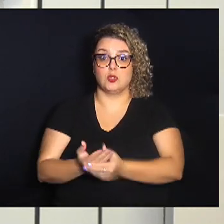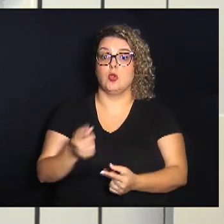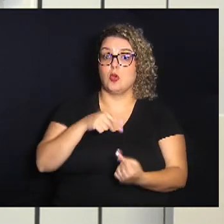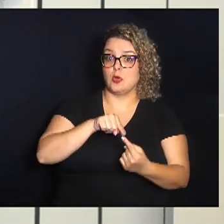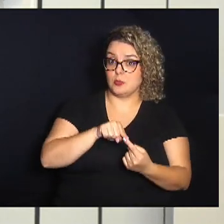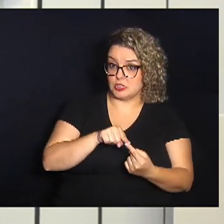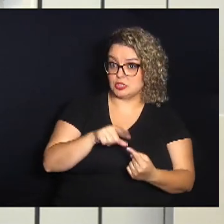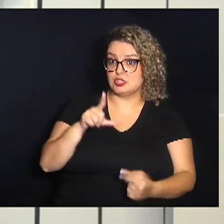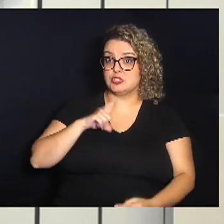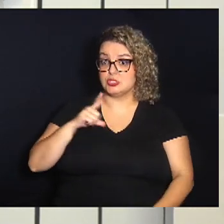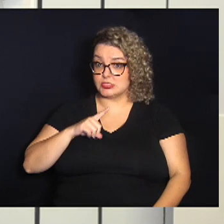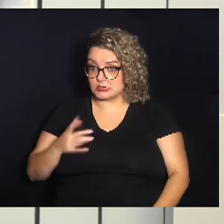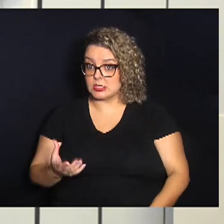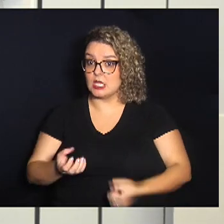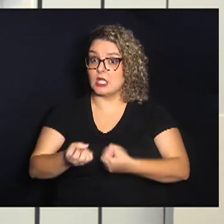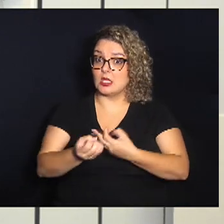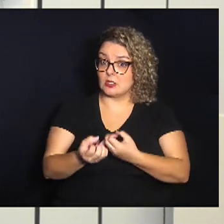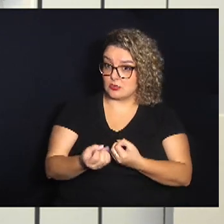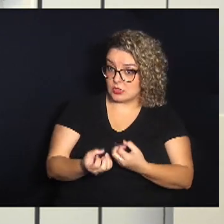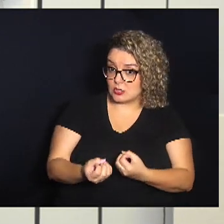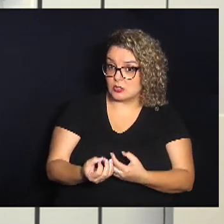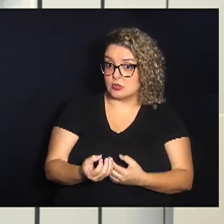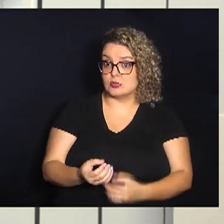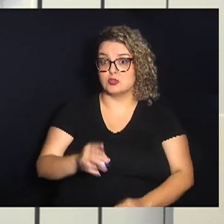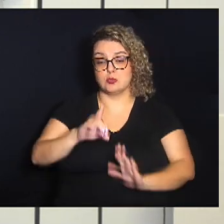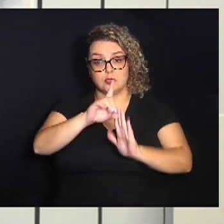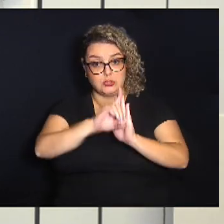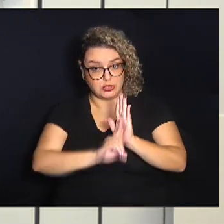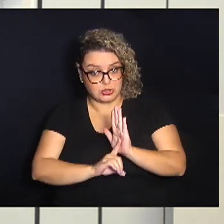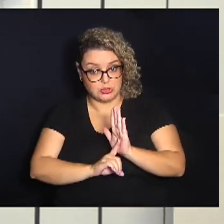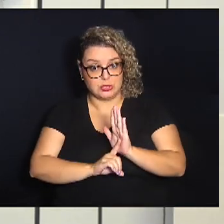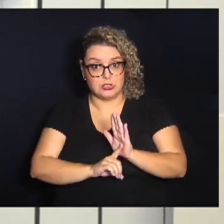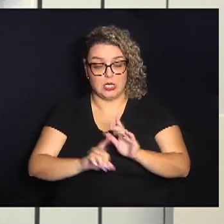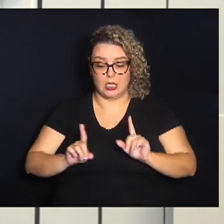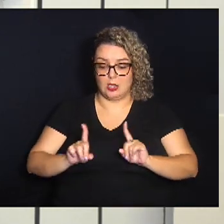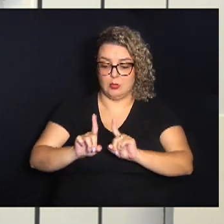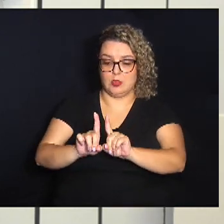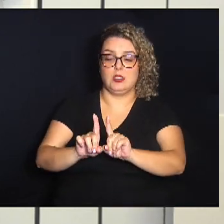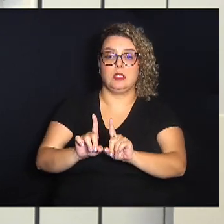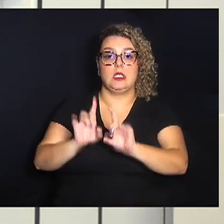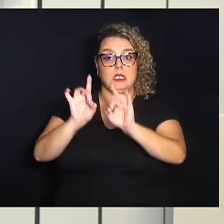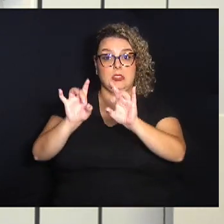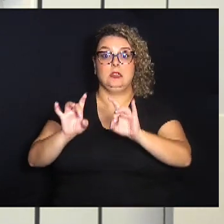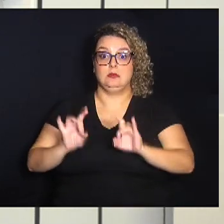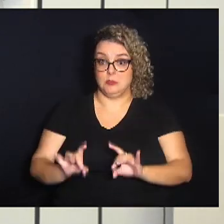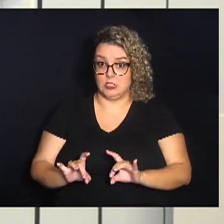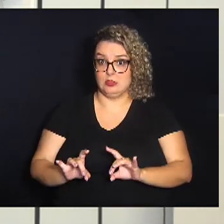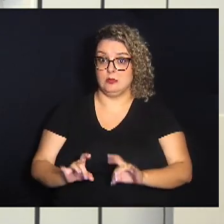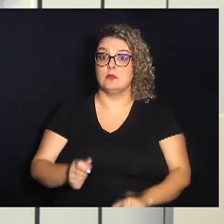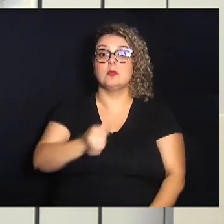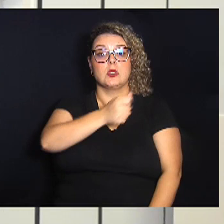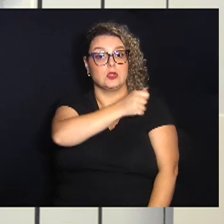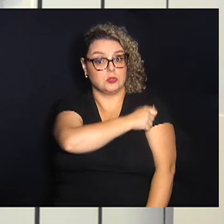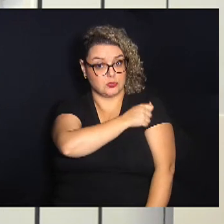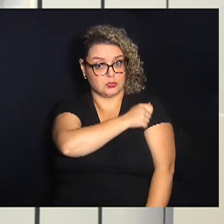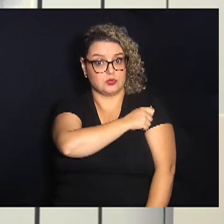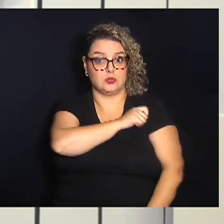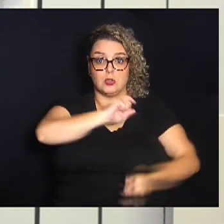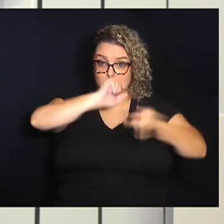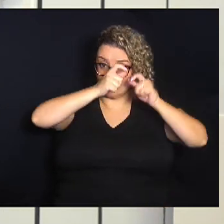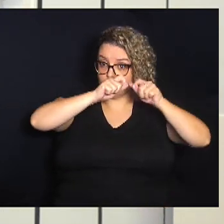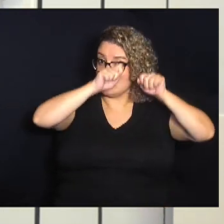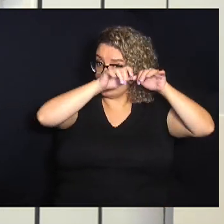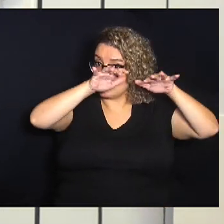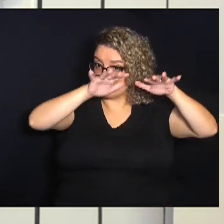de obter informações sobre o direito a acompanhante especializado para os alunos com transtorno do